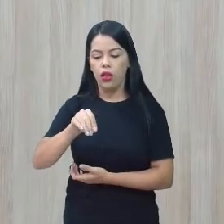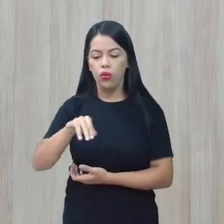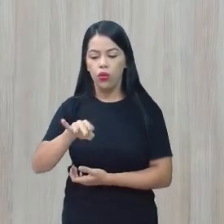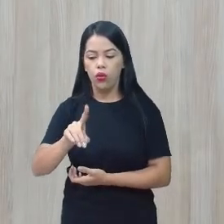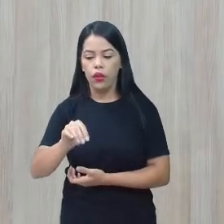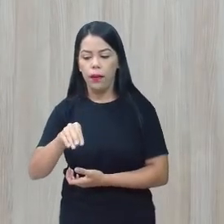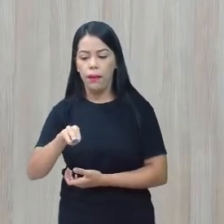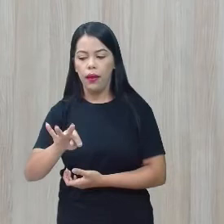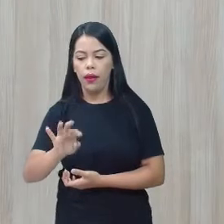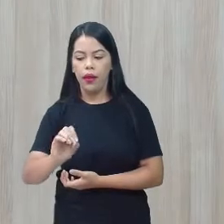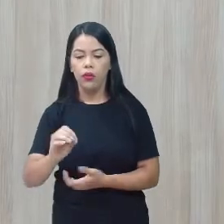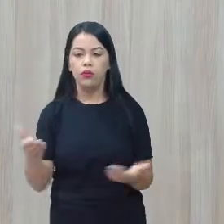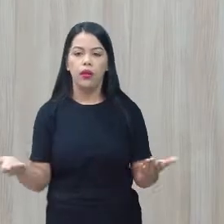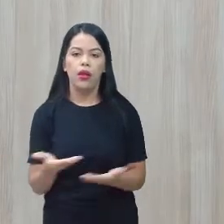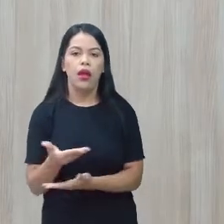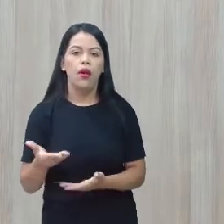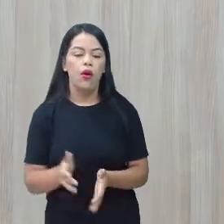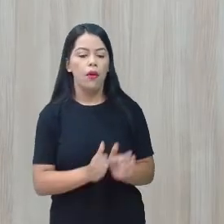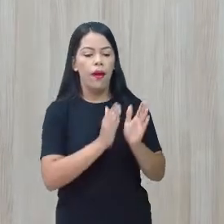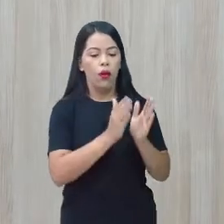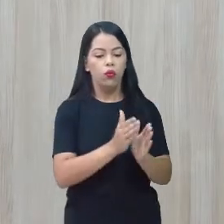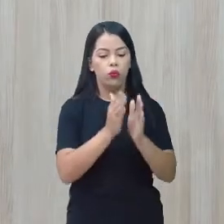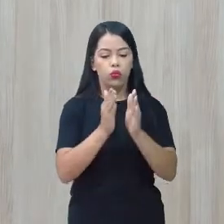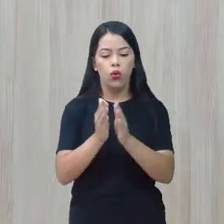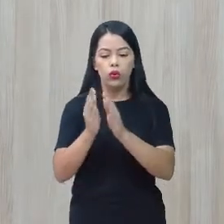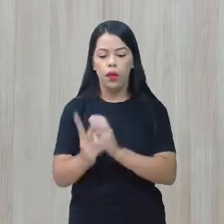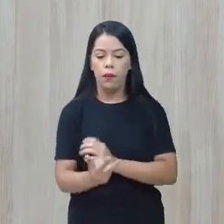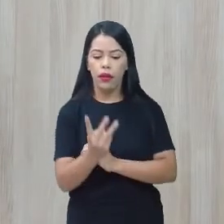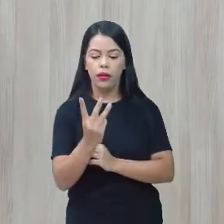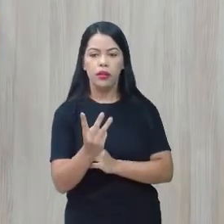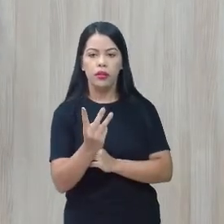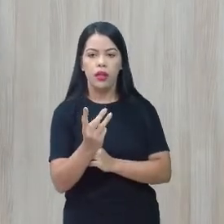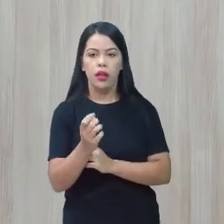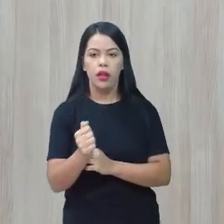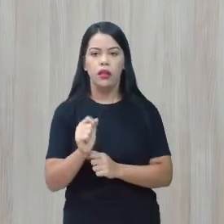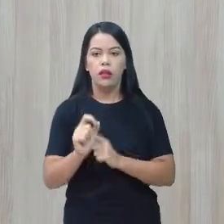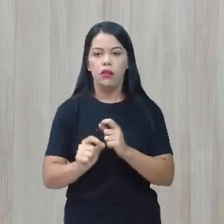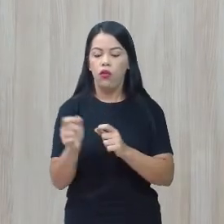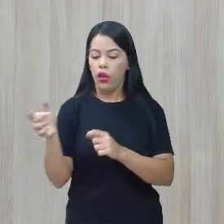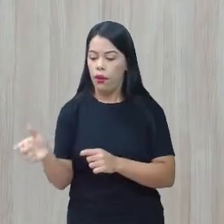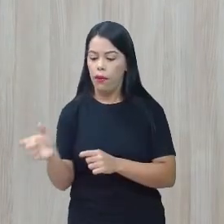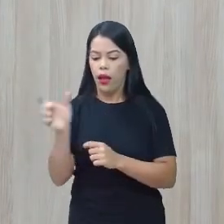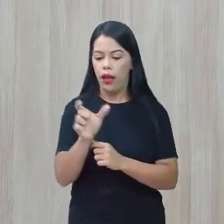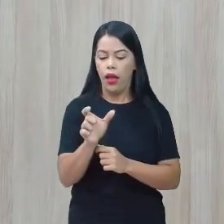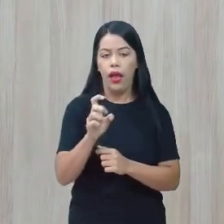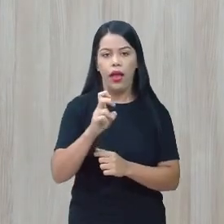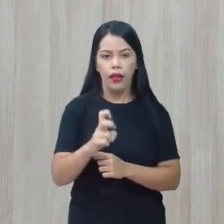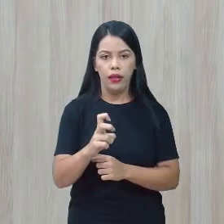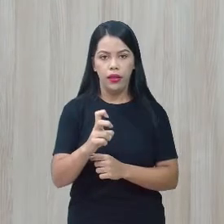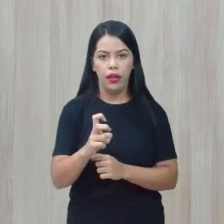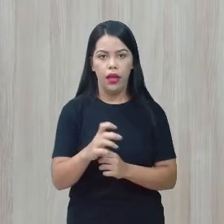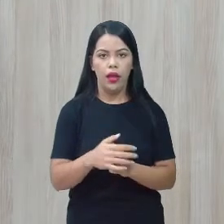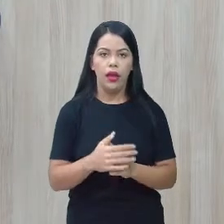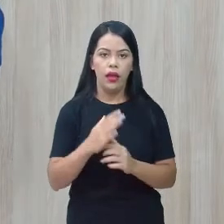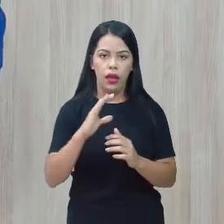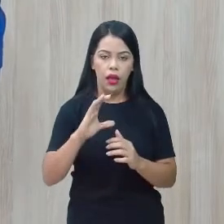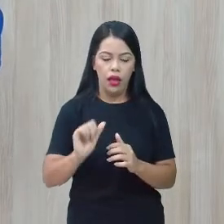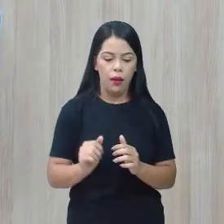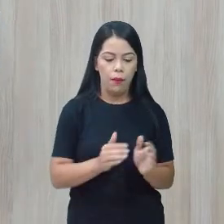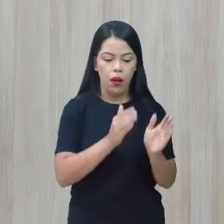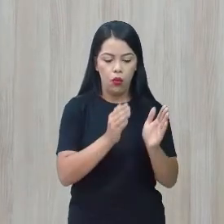cá, né, se a gente for contar daqui para lá, vai ser a nossa quinta casa decimal, tá certo? Então, a gente começa a perceber esse tipo